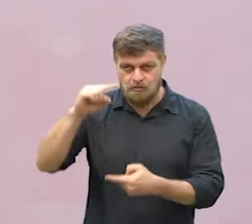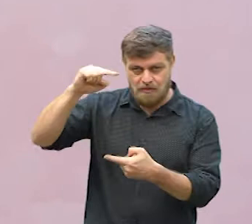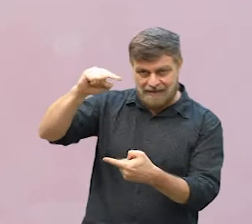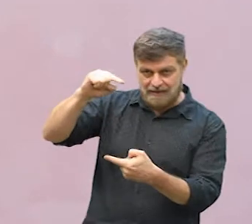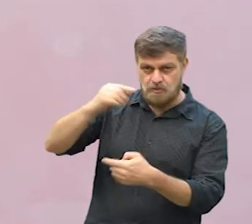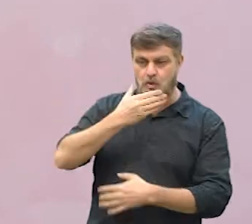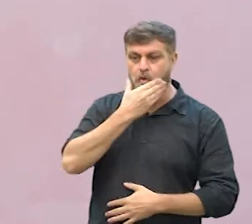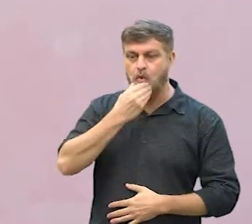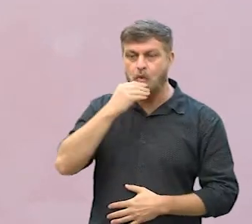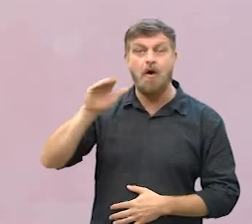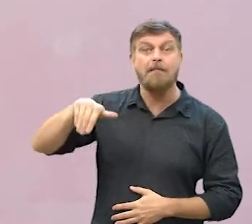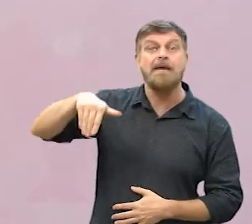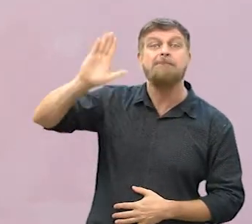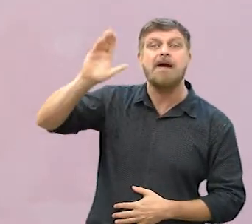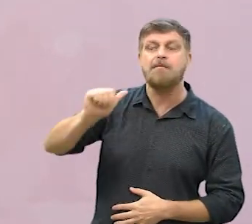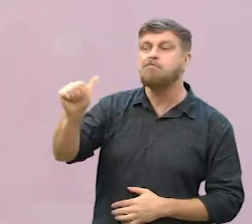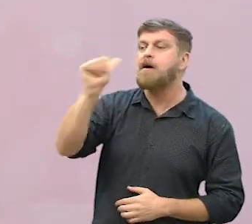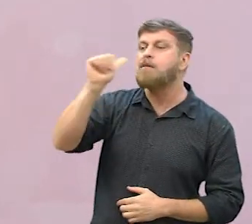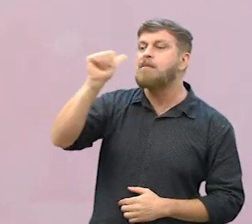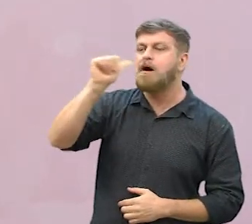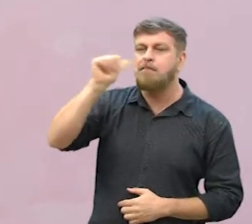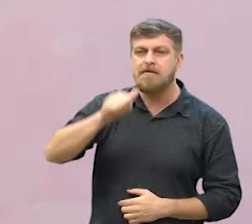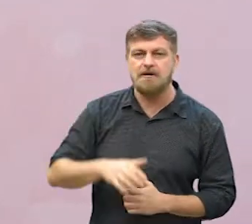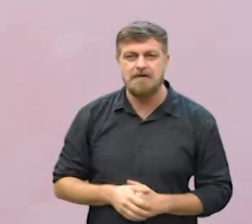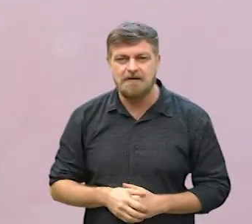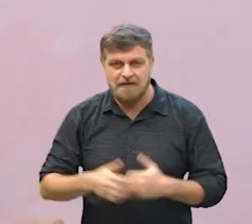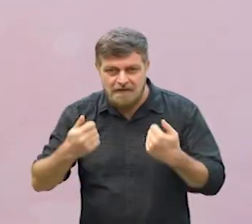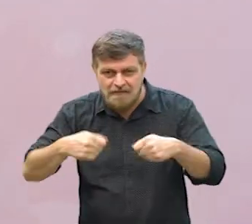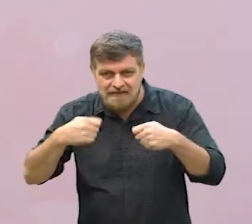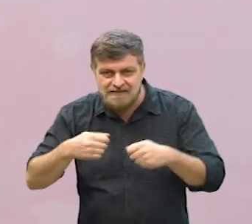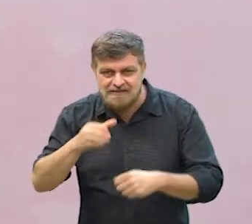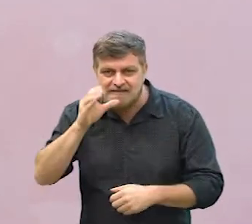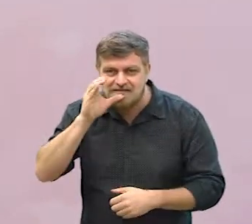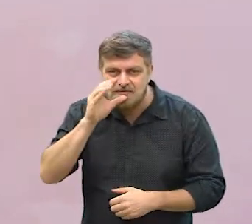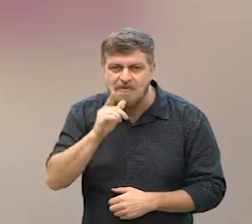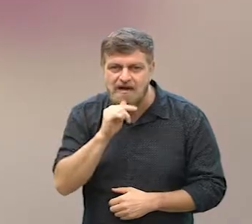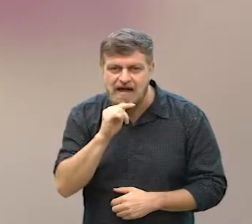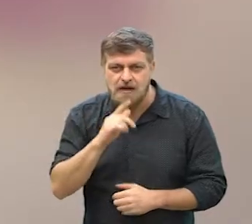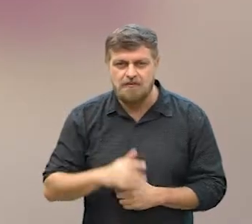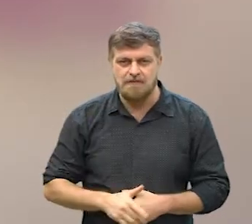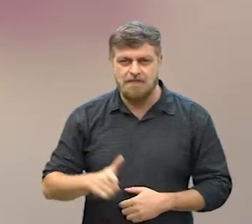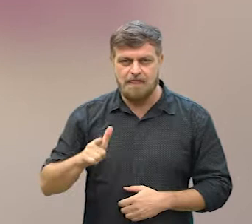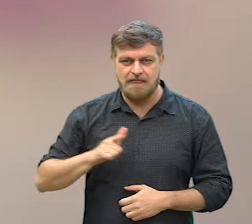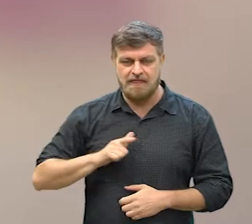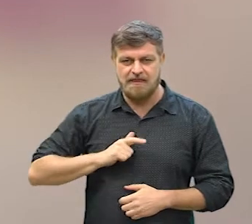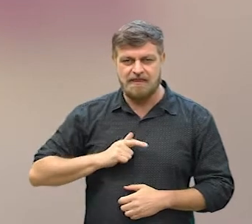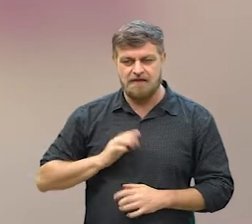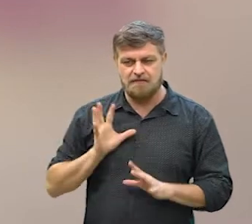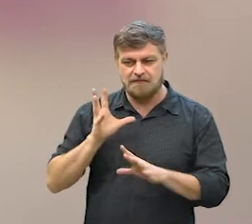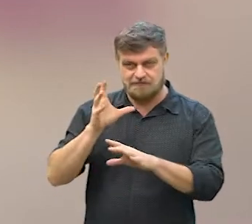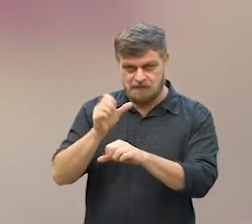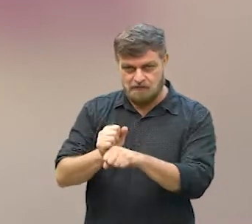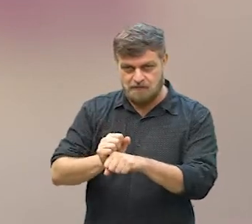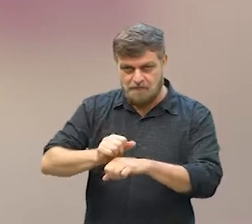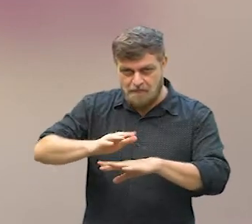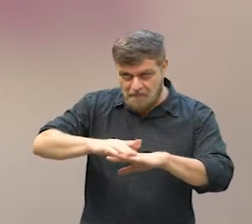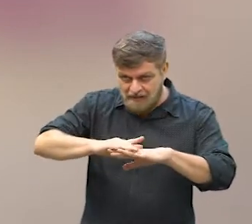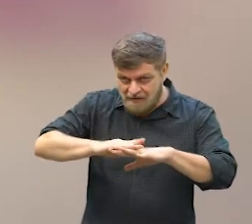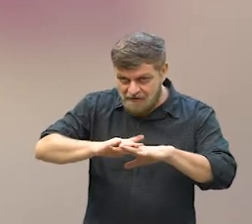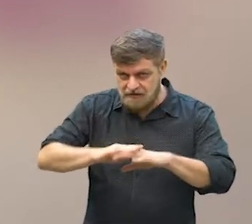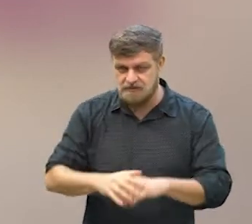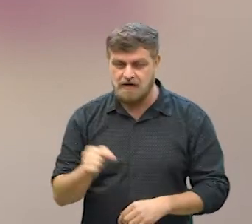tomar aí 2 litros de água ou o homem um pouquinho a mais? Tem isso ou não? Na nutrição, nós temos um cálculo.